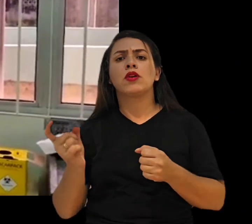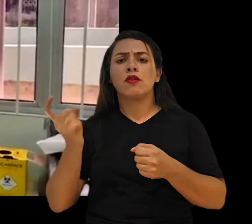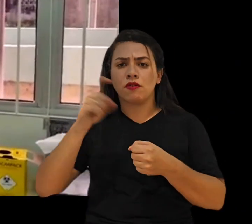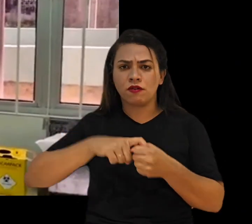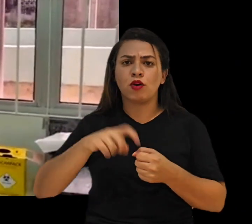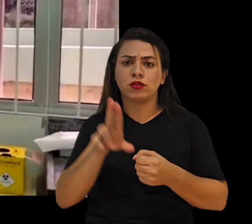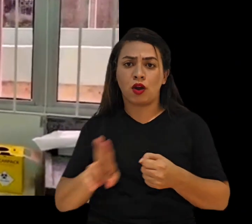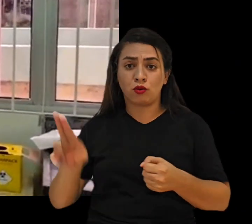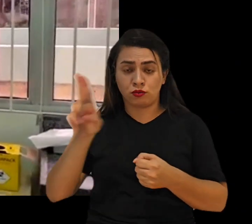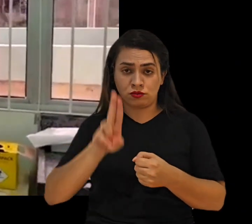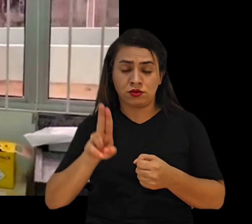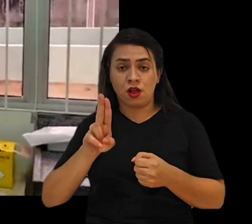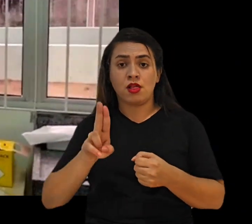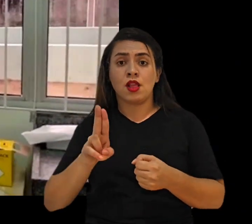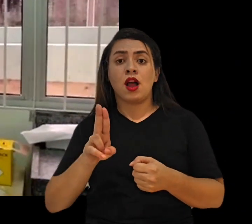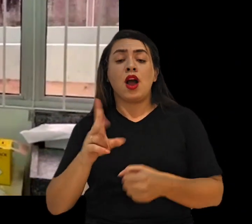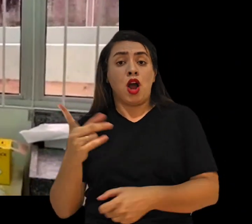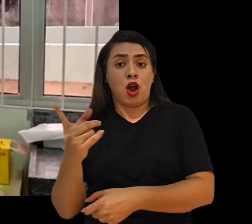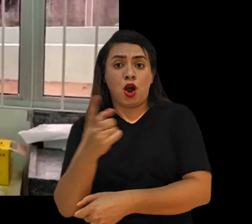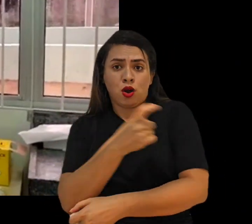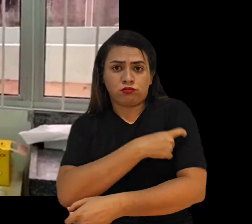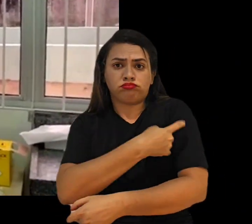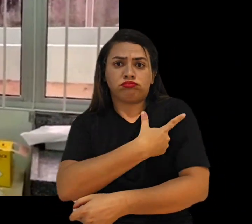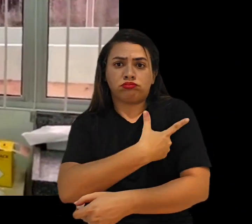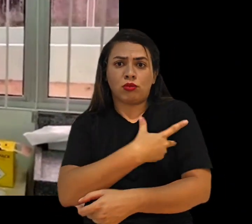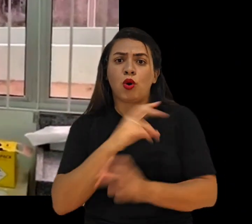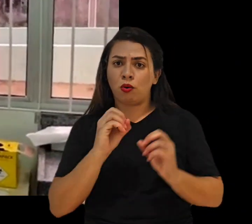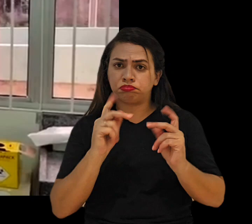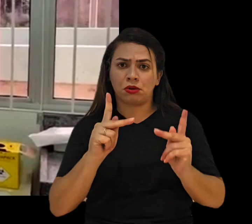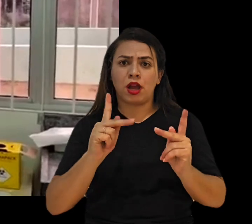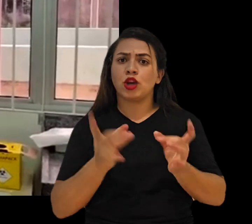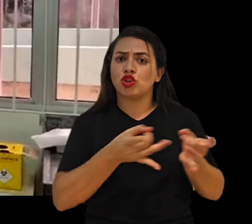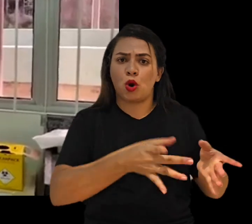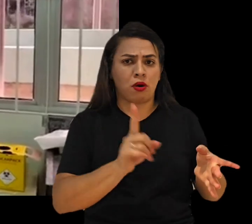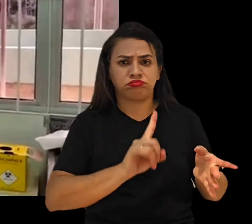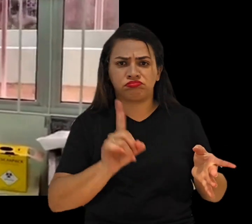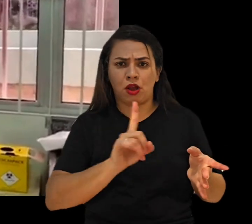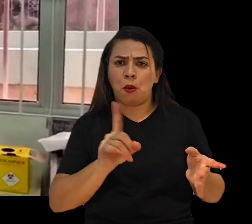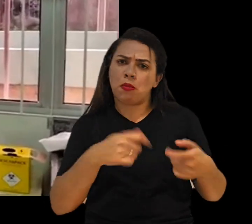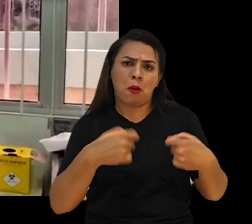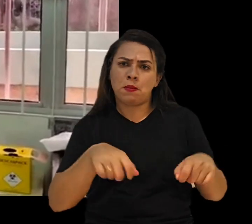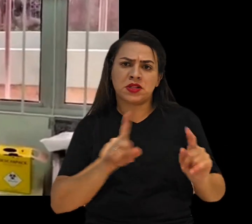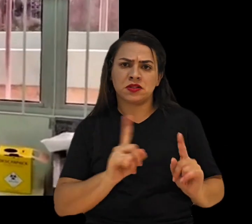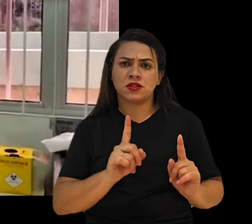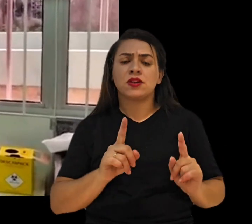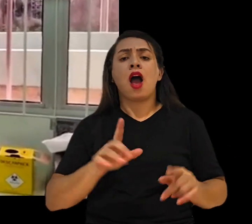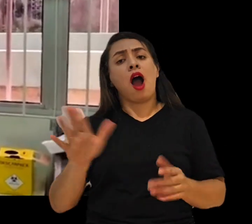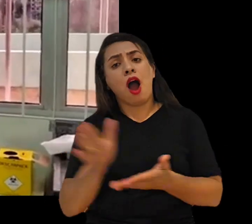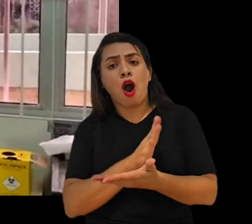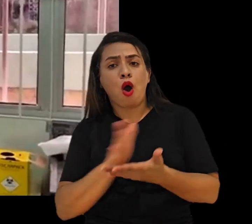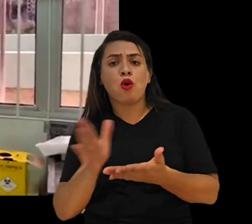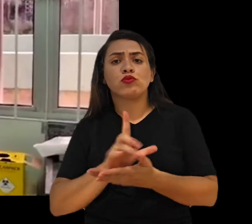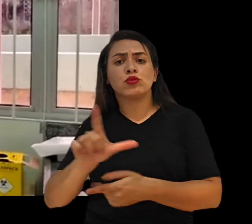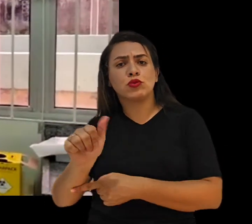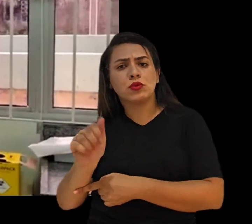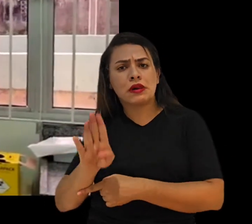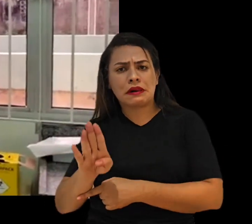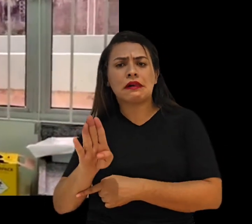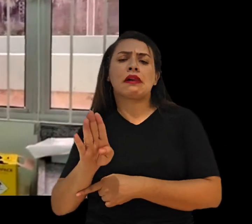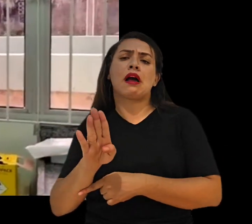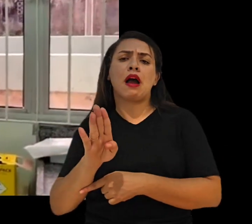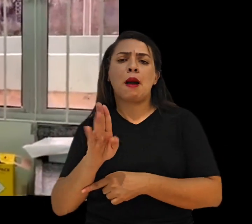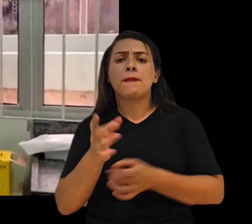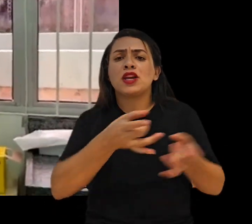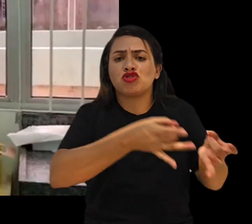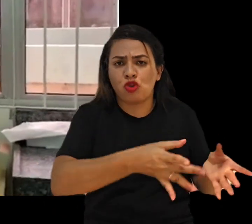após a coleta. Existem alguns laboratórios que eles acabam utilizando uma vez e joga fora, mas no caso a gente pode reutilizar. Só trocar a